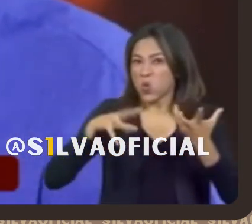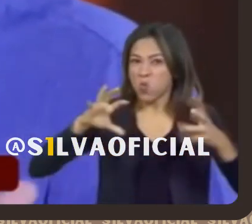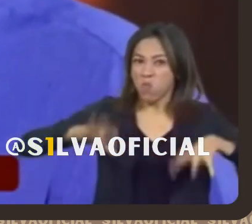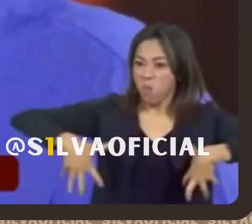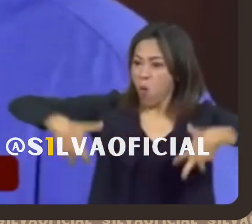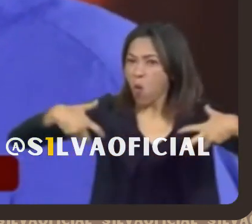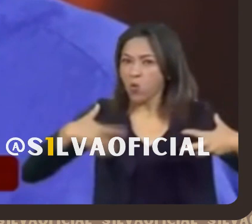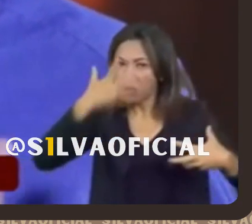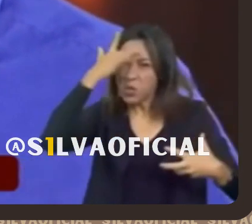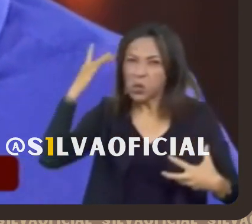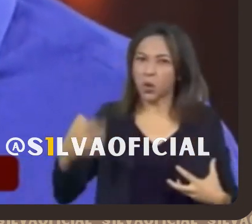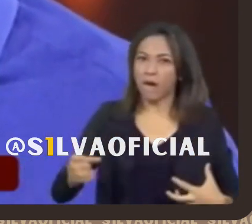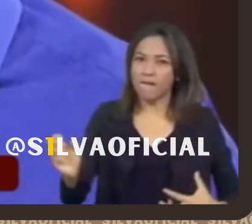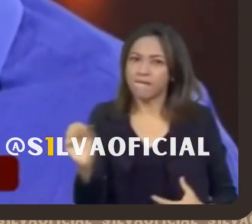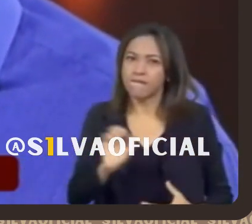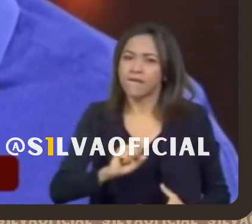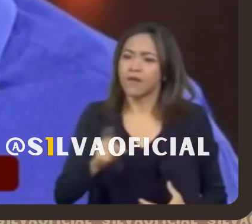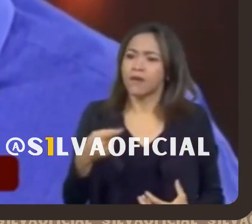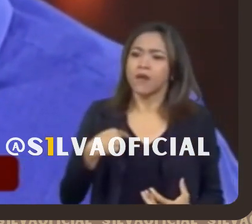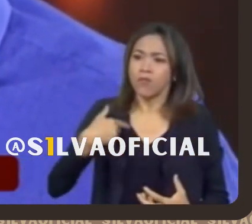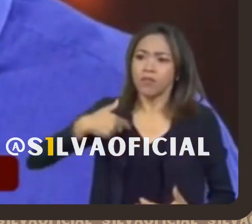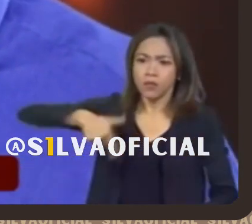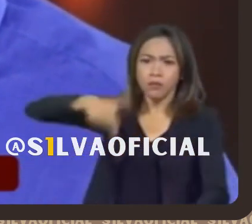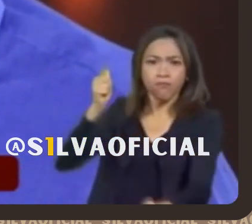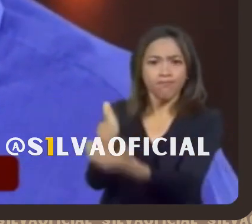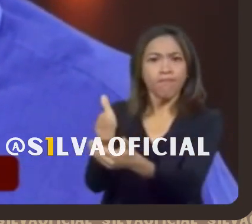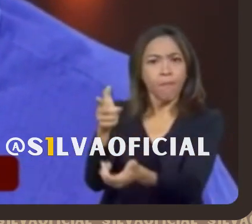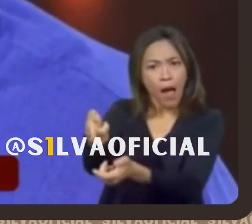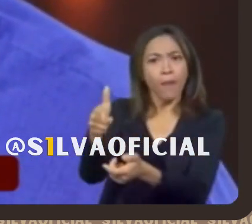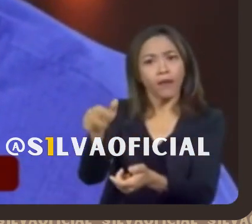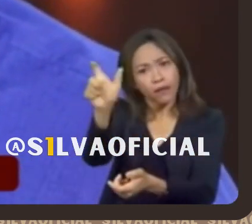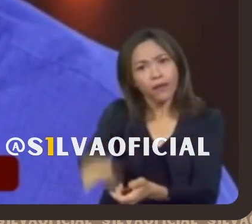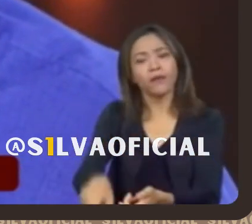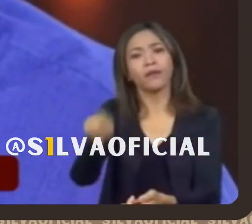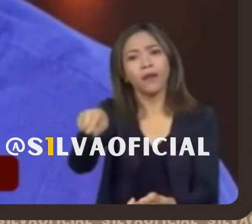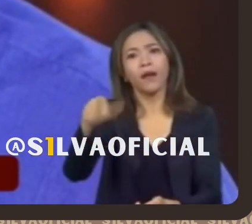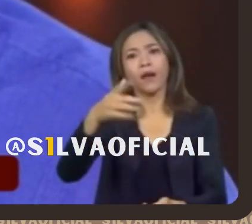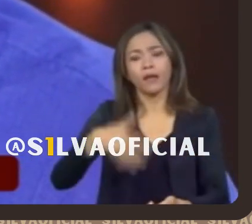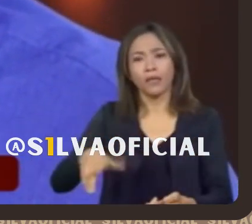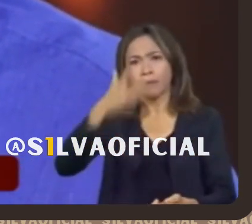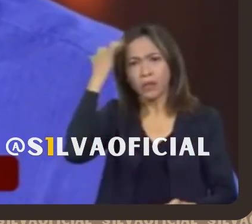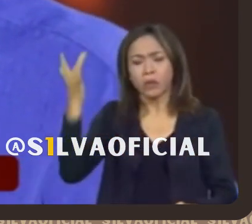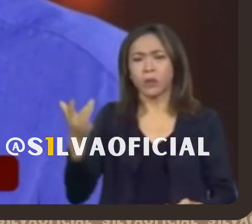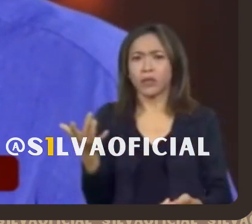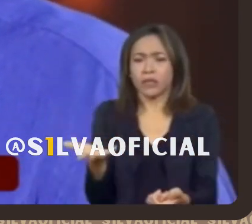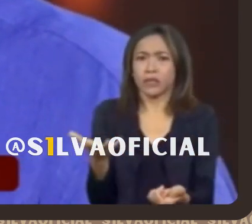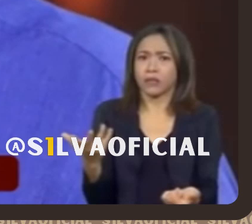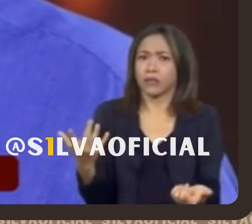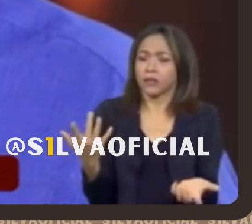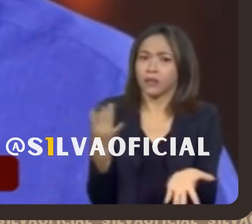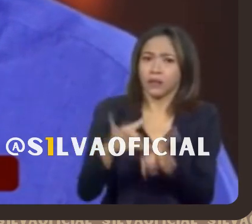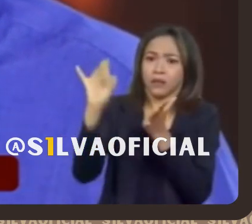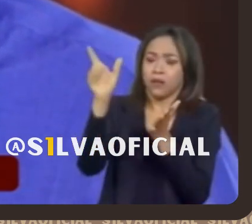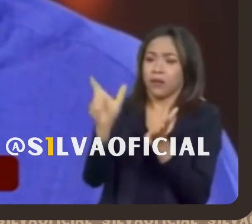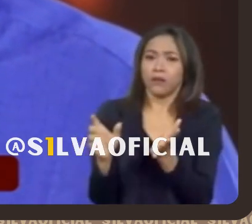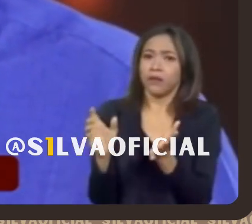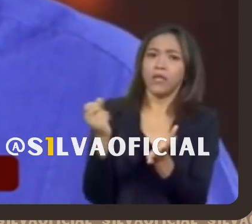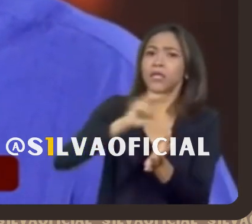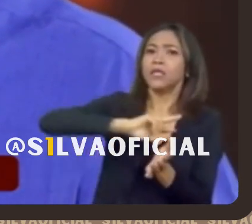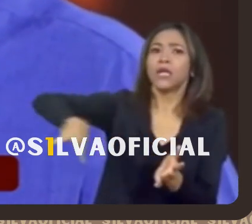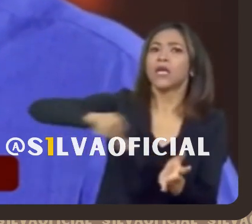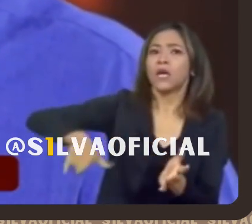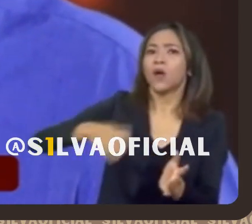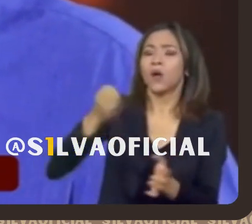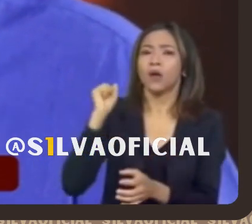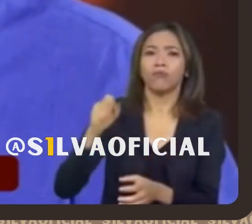tenho que matar o monstro sem matar as crianças é simples assim uhum sabe então é preciso até fiz um